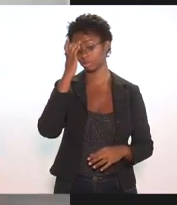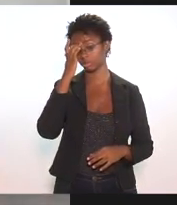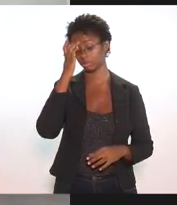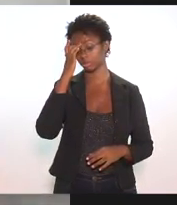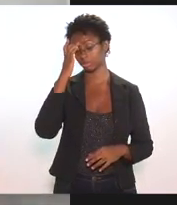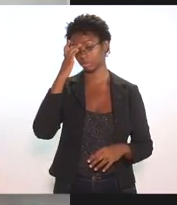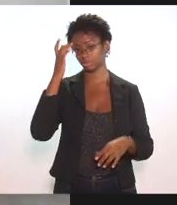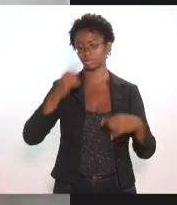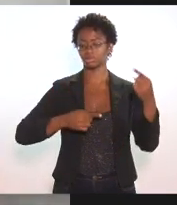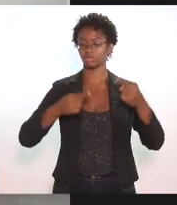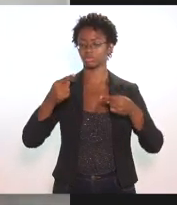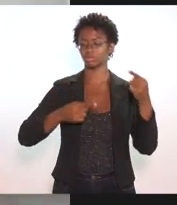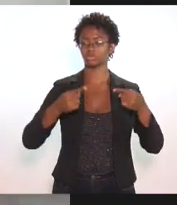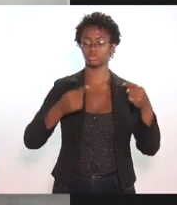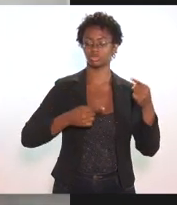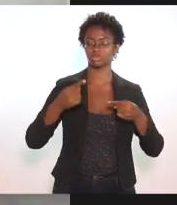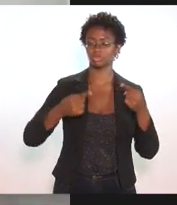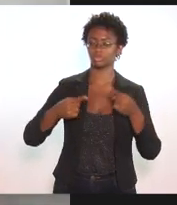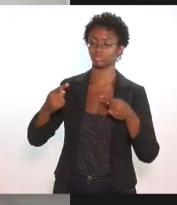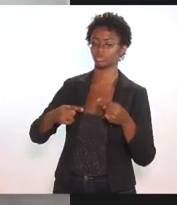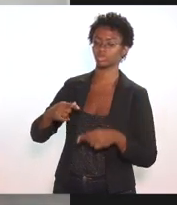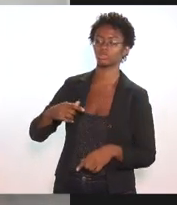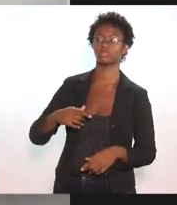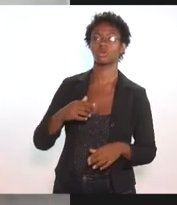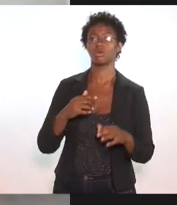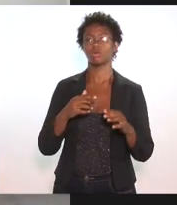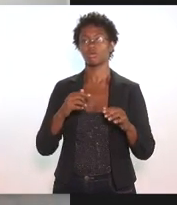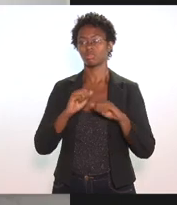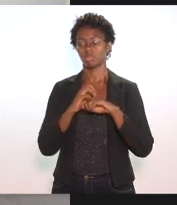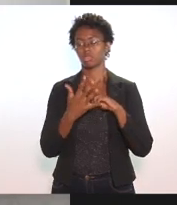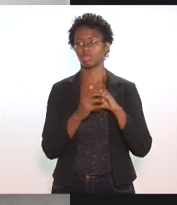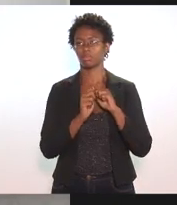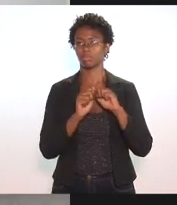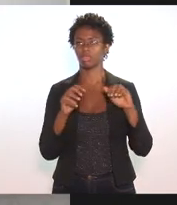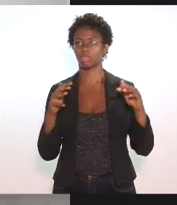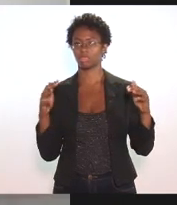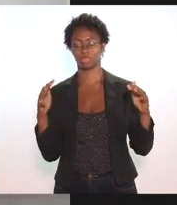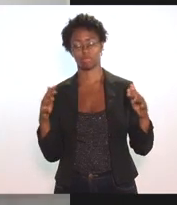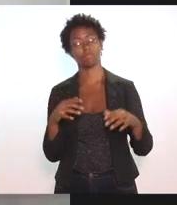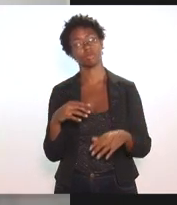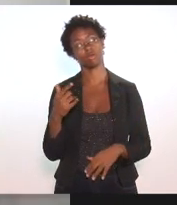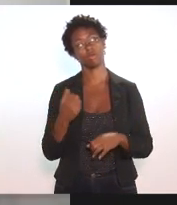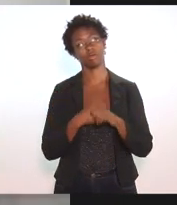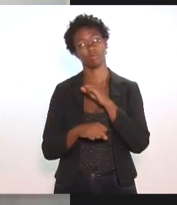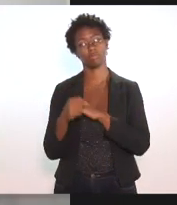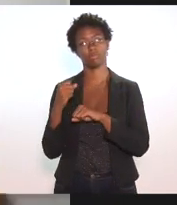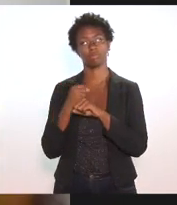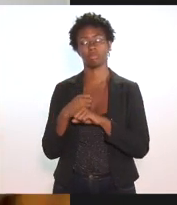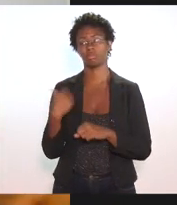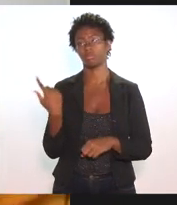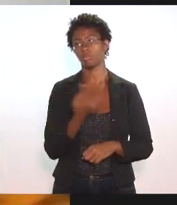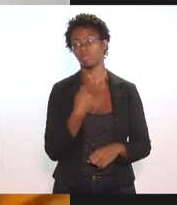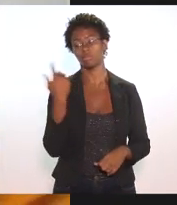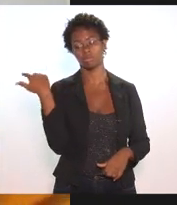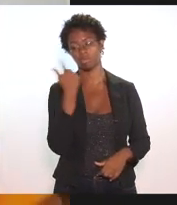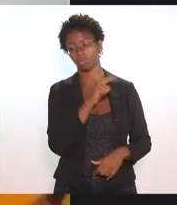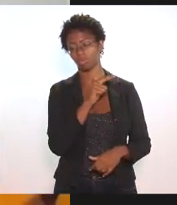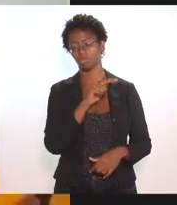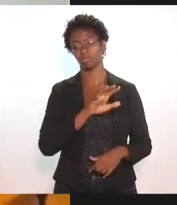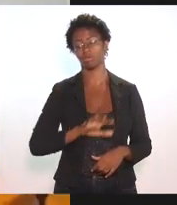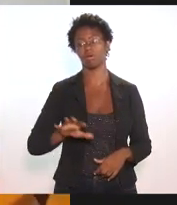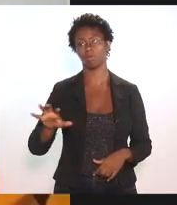discutido, foi no meio da pandemia, no ano passado. A gente conseguiu, inclusive, que muitas pessoas de diferentes